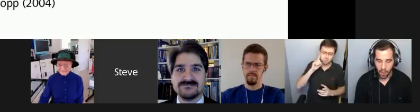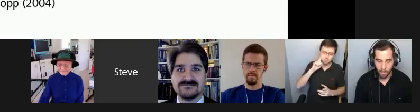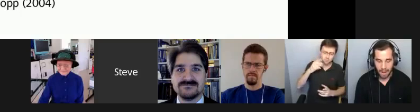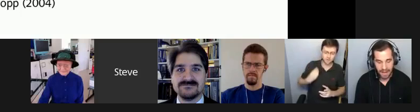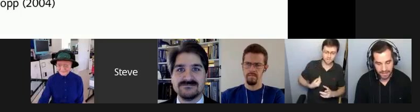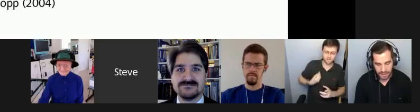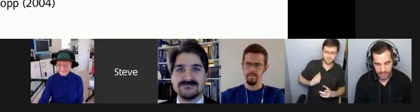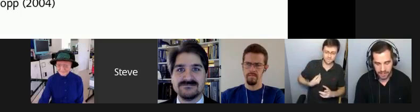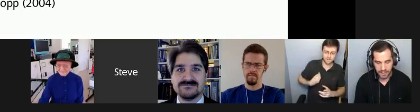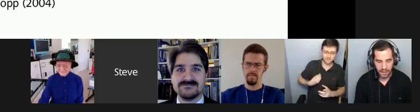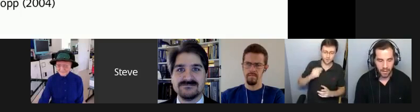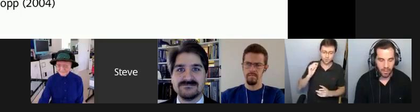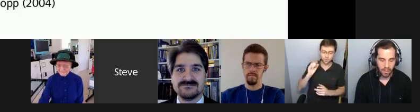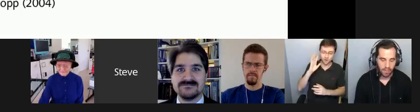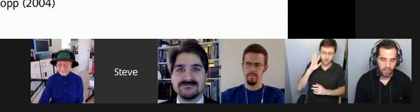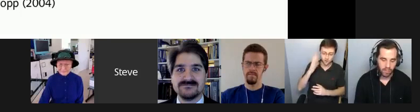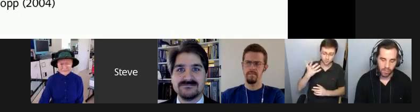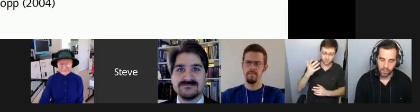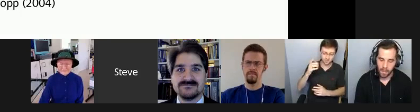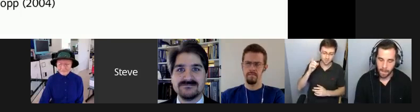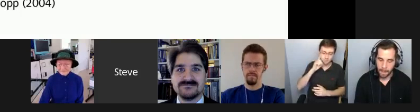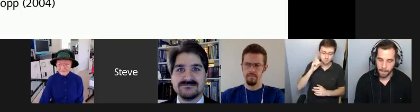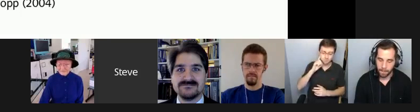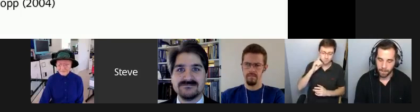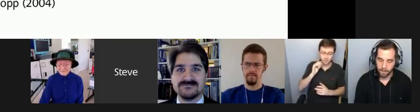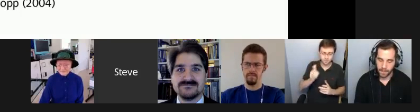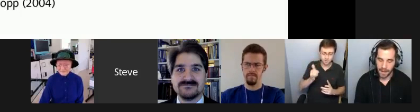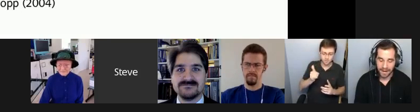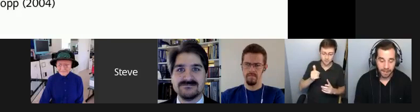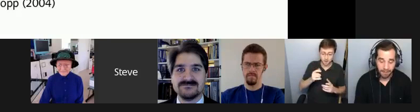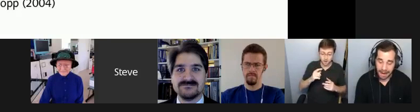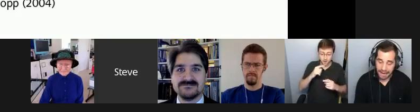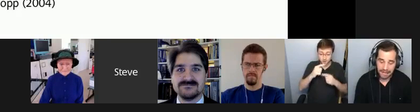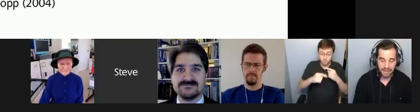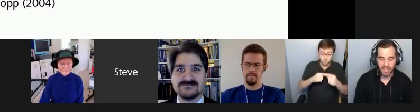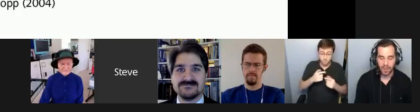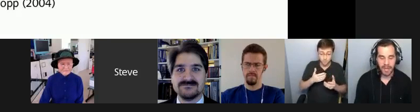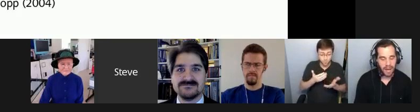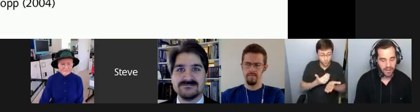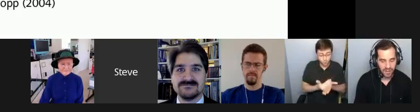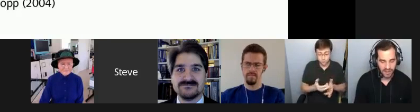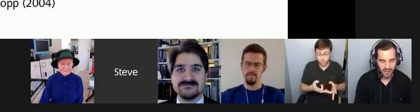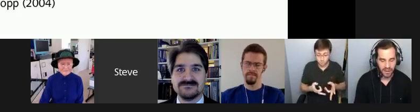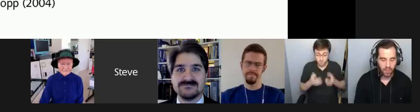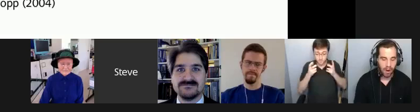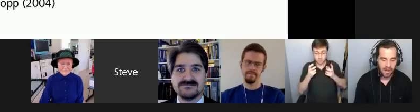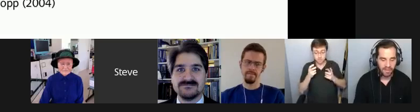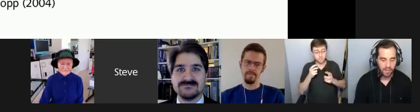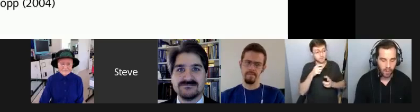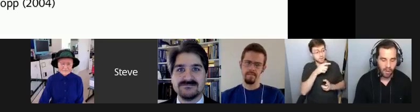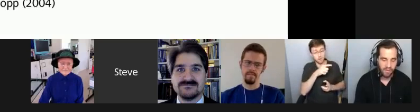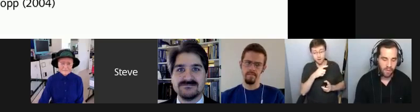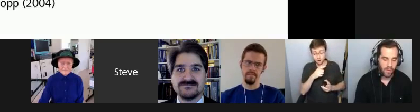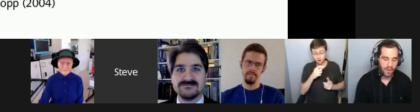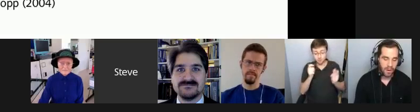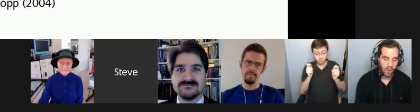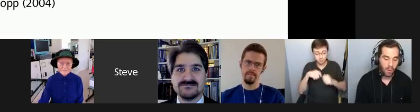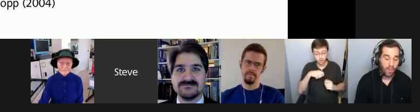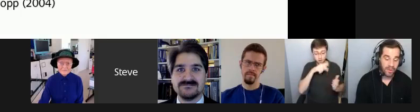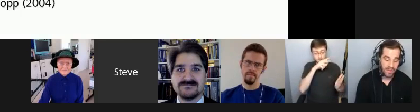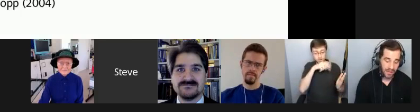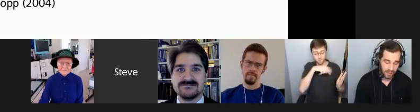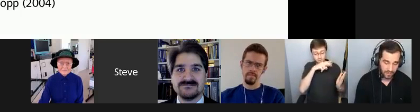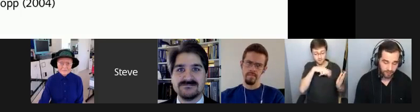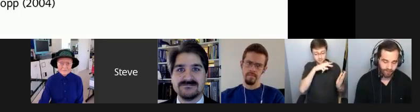escritas rupestres, com ainda mais na antiguidade ainda. Então, qual foi